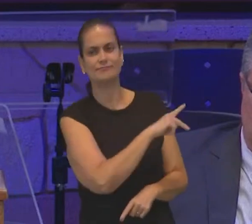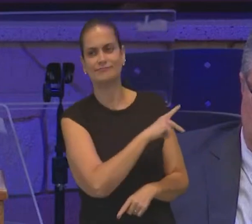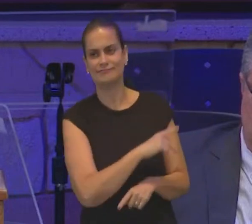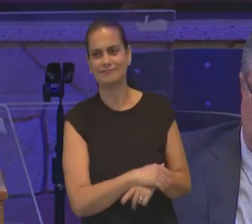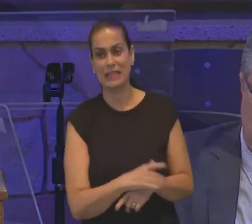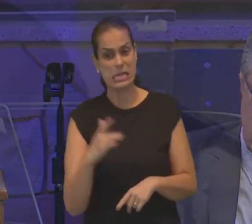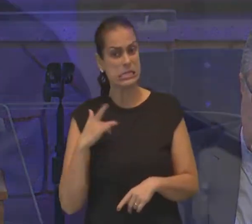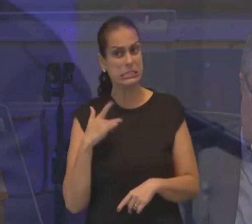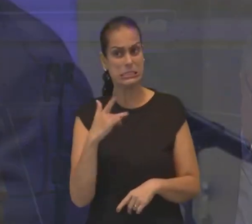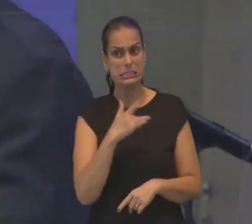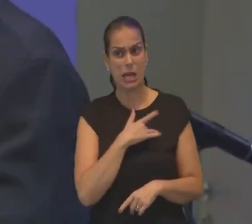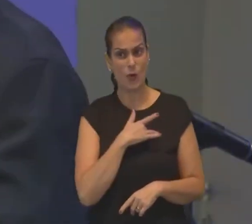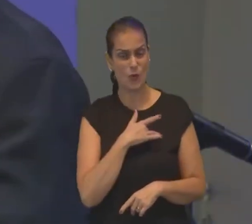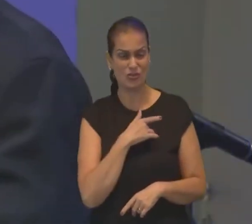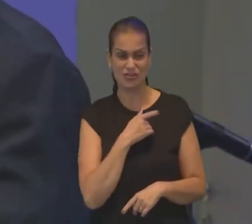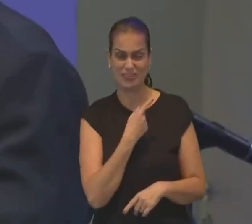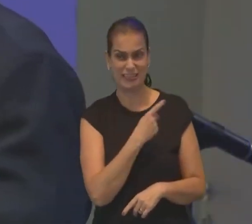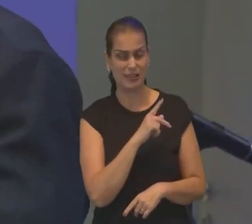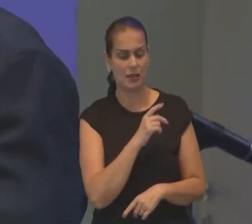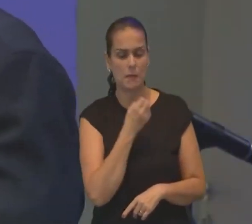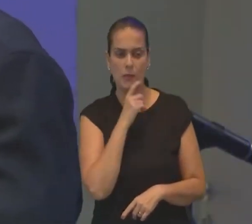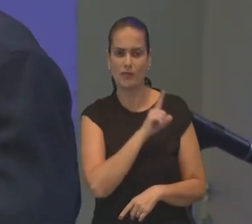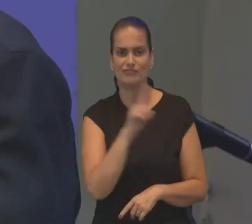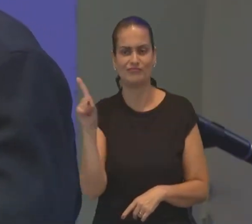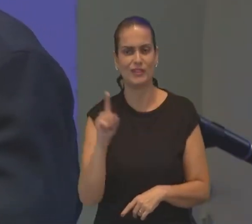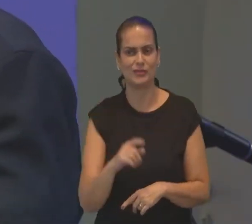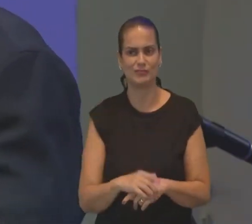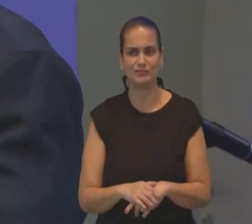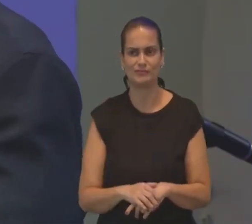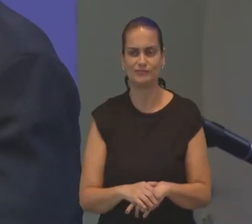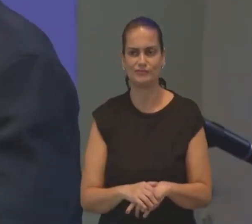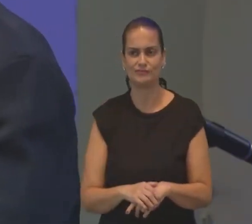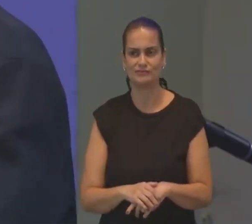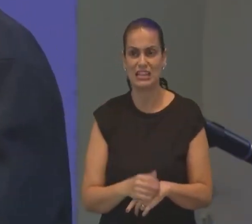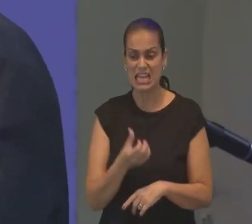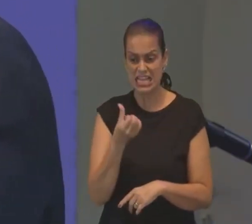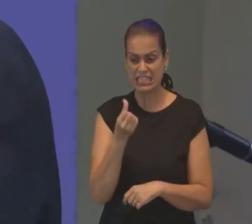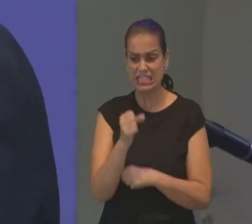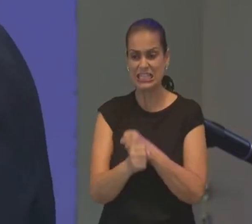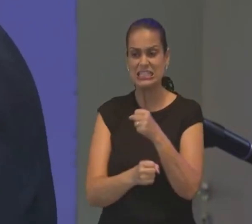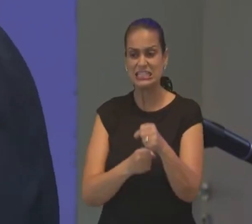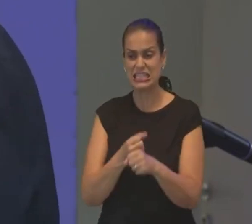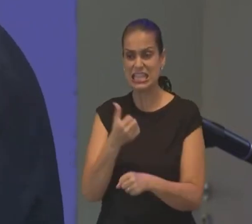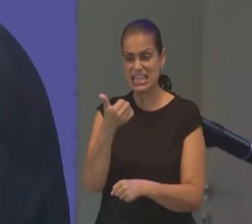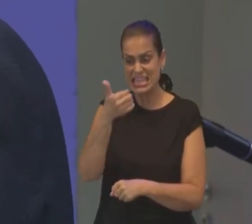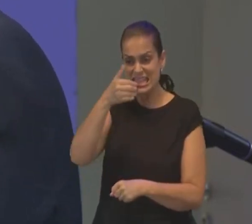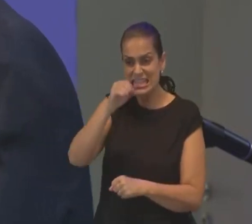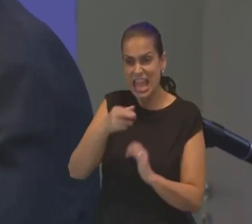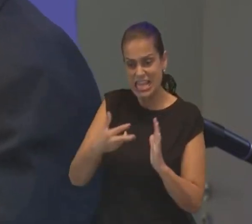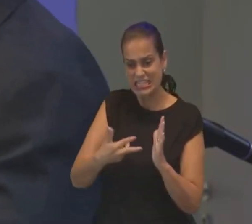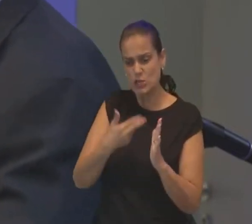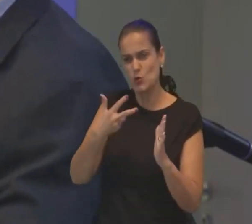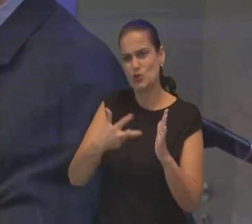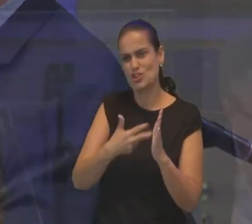minha saúde não é lá essas coisas. De 6 anos para cá eu fiz 10 cirurgias.